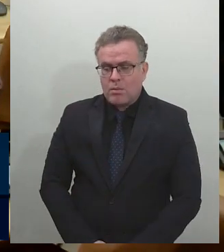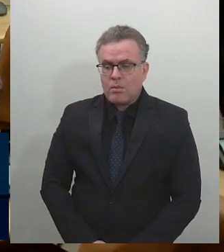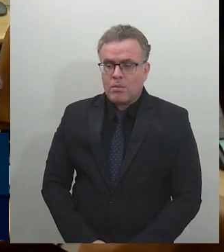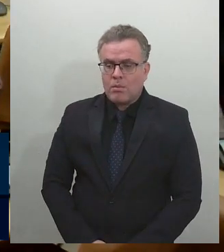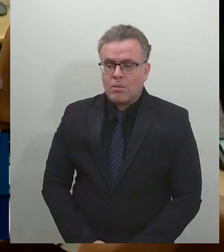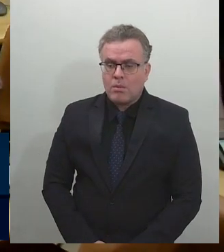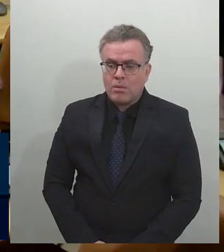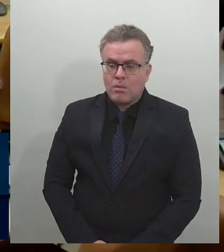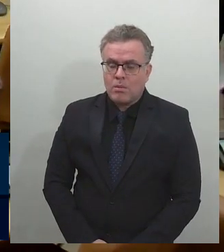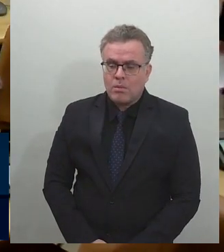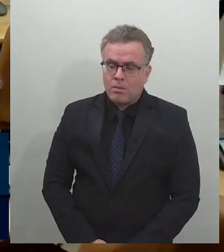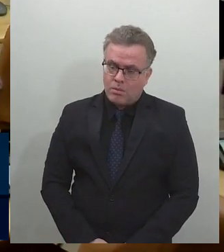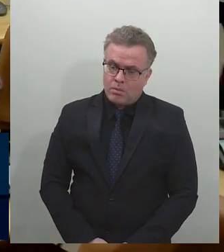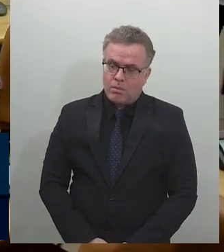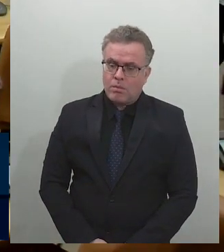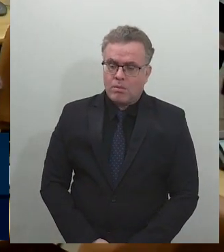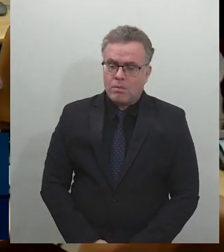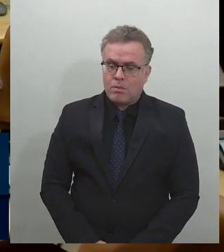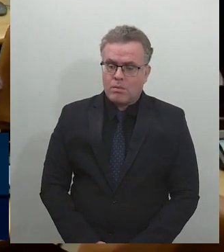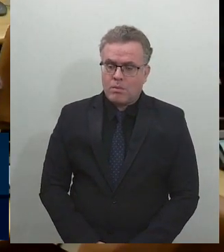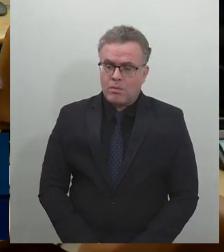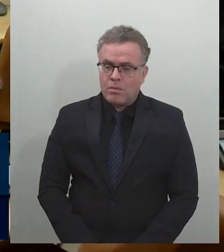Com a palavra, deputado Jorge Passos.